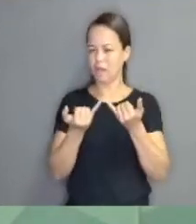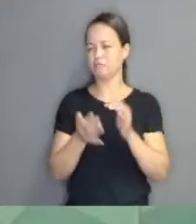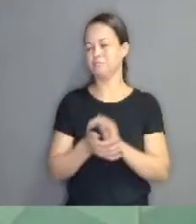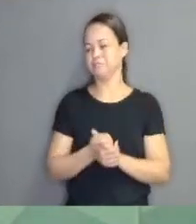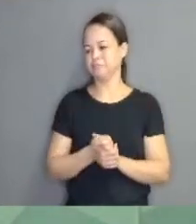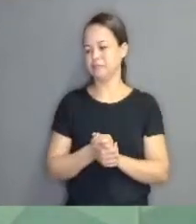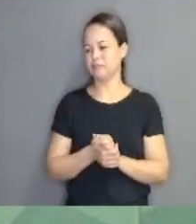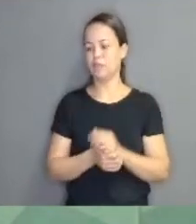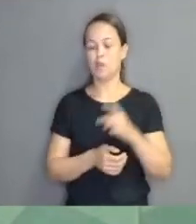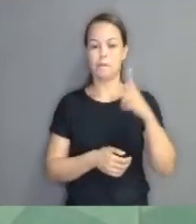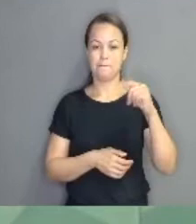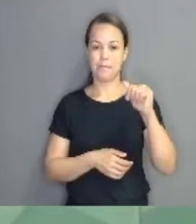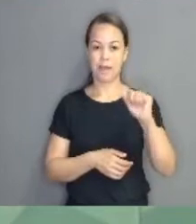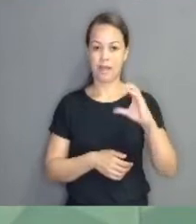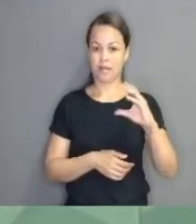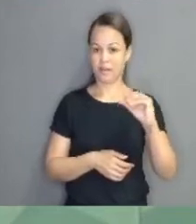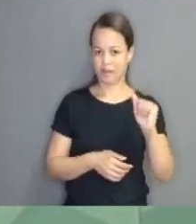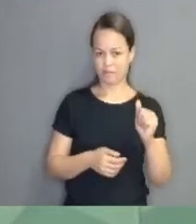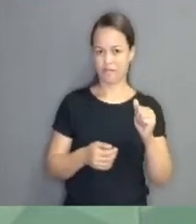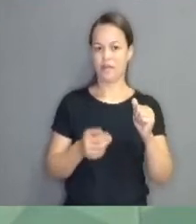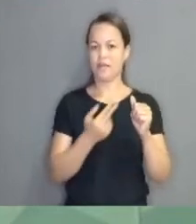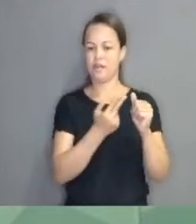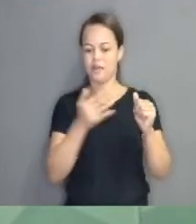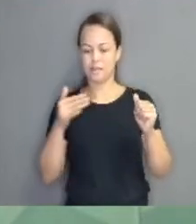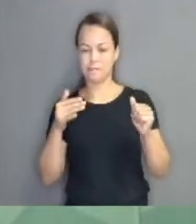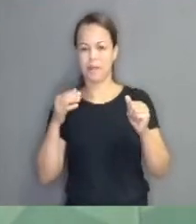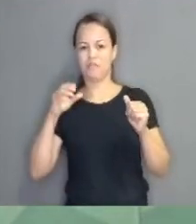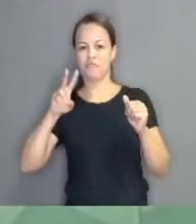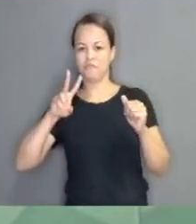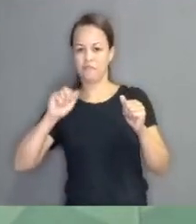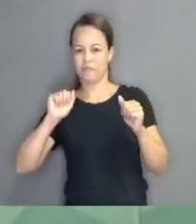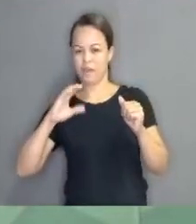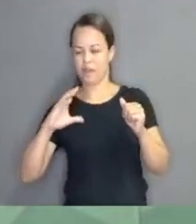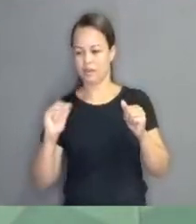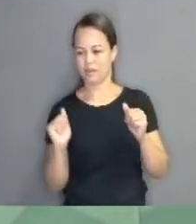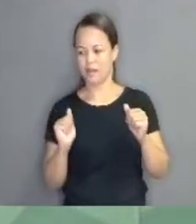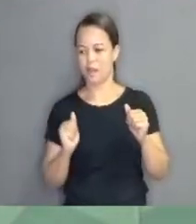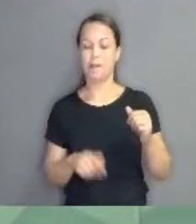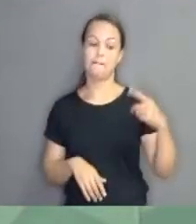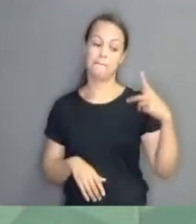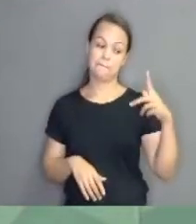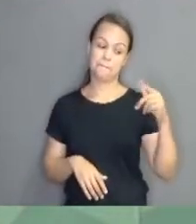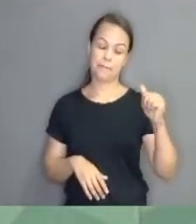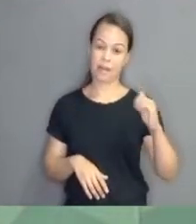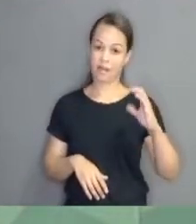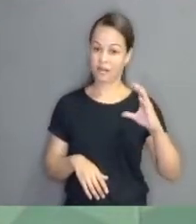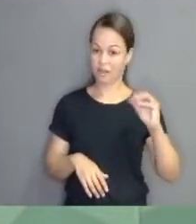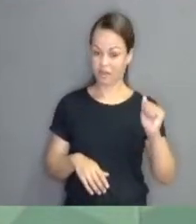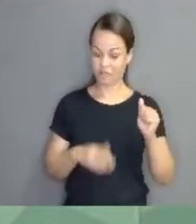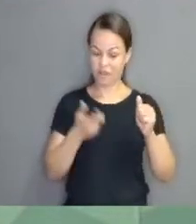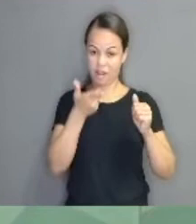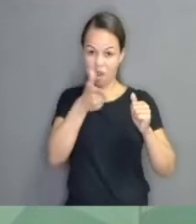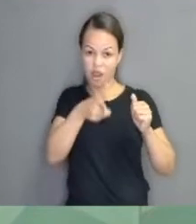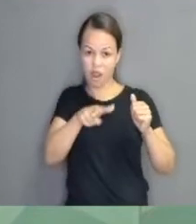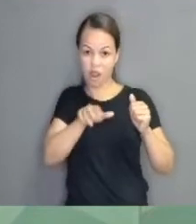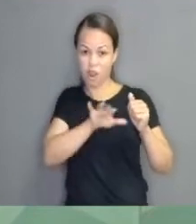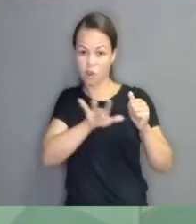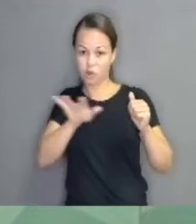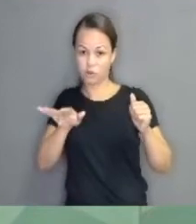cá vai rimar com vaca vaca vai rimar com